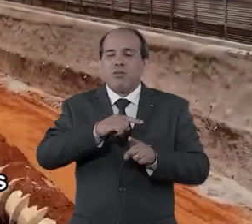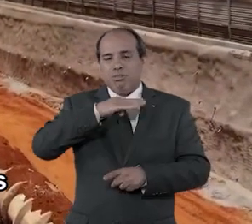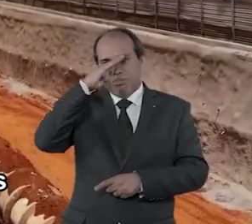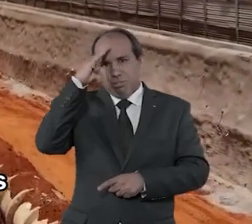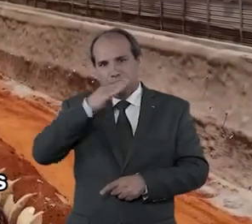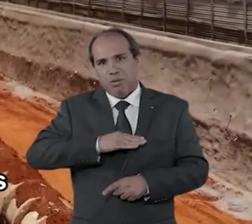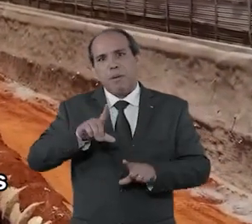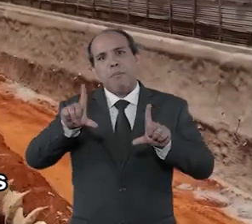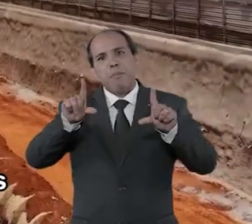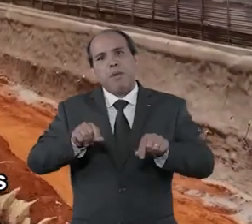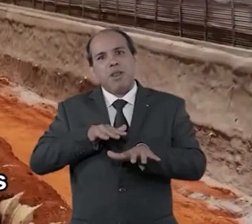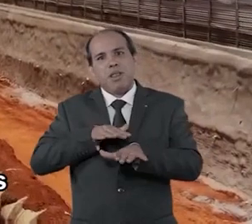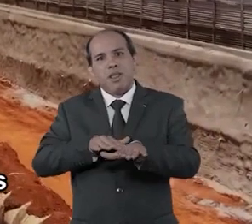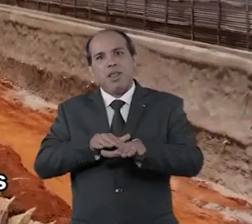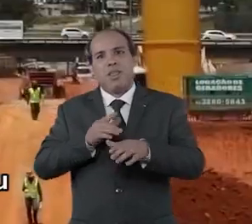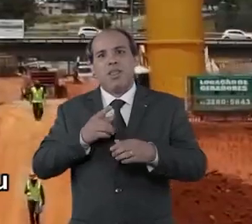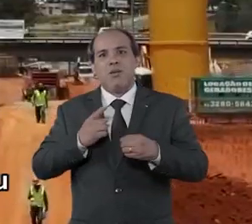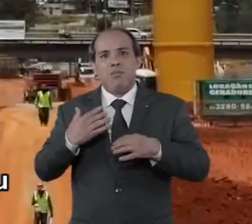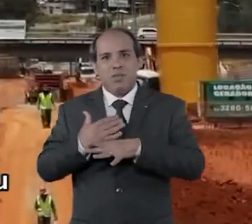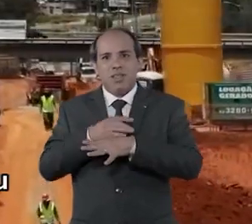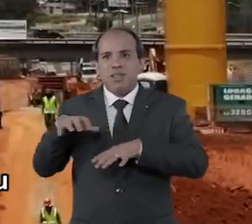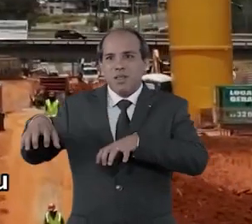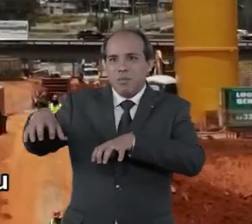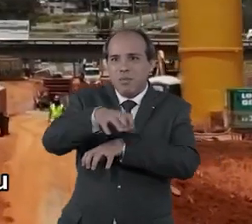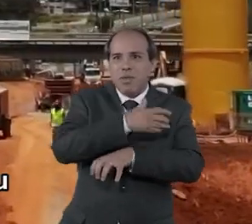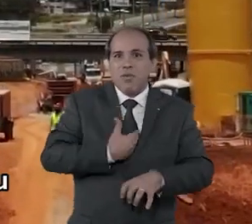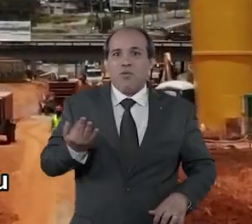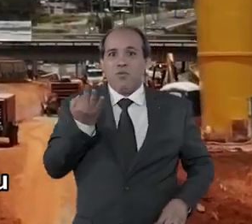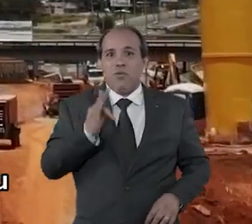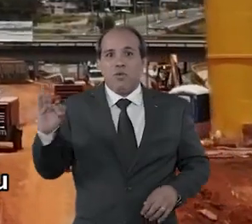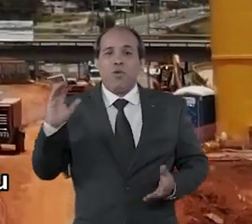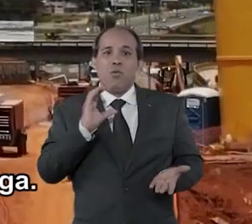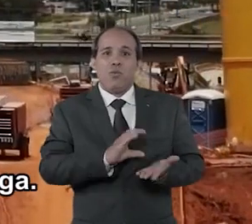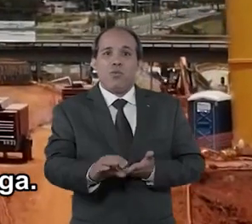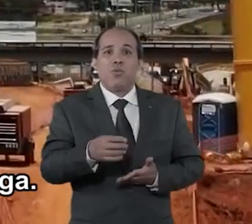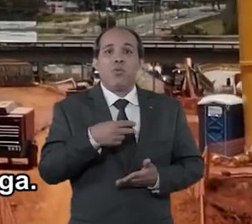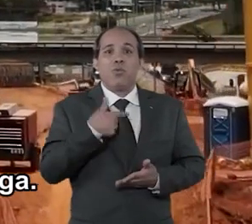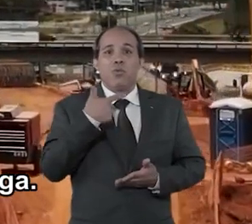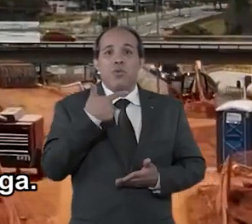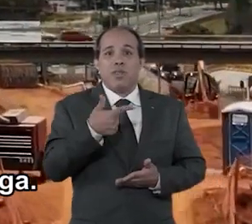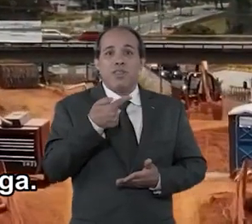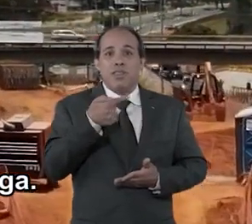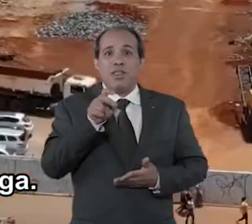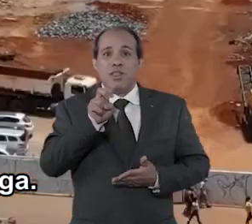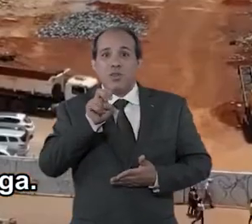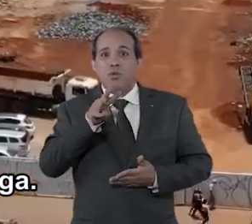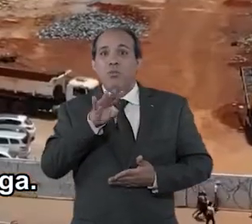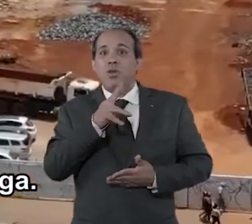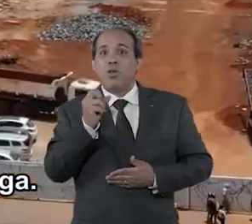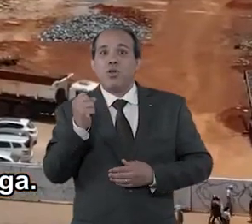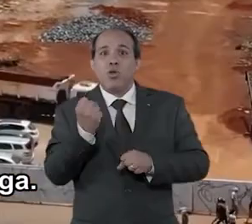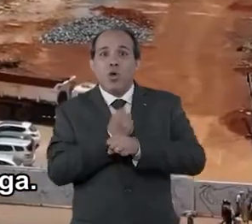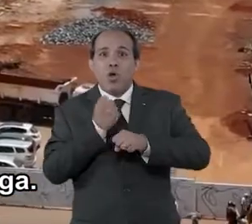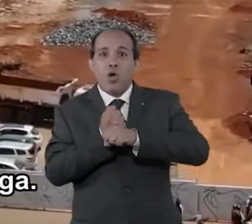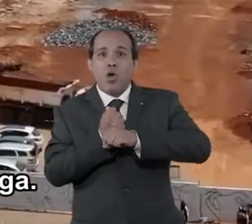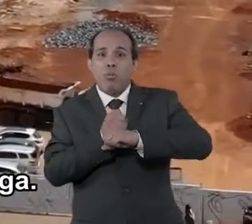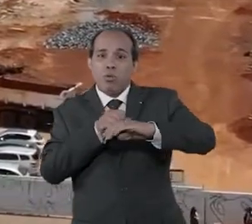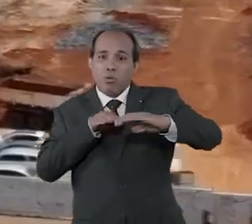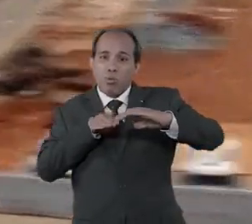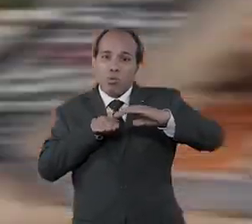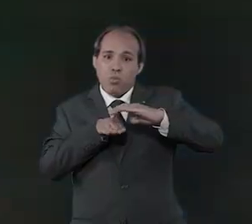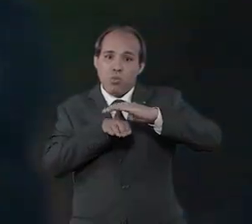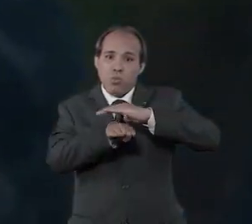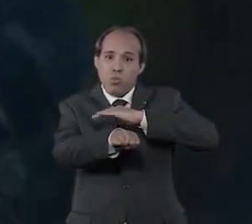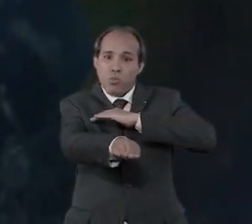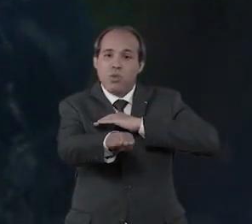para aliviar o trânsito das cidades satélites, o governo federal investiu 275 milhões no túnel de